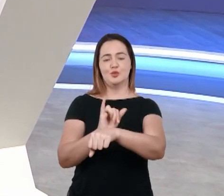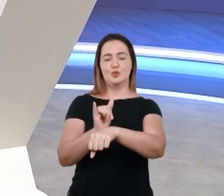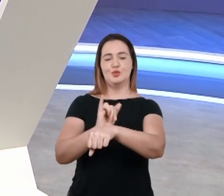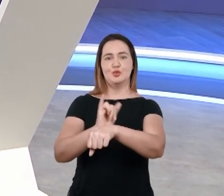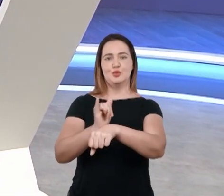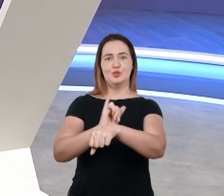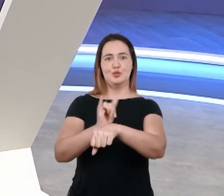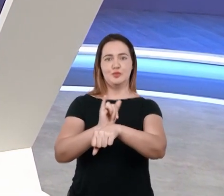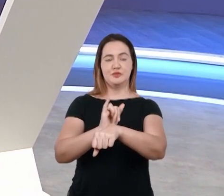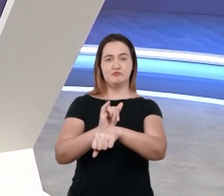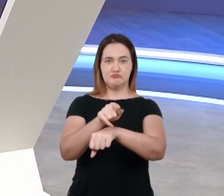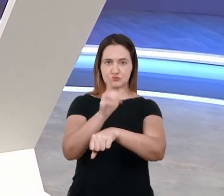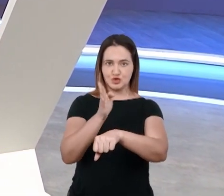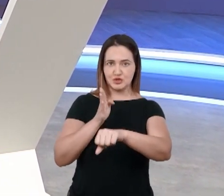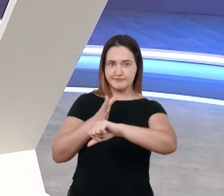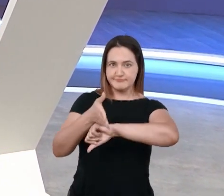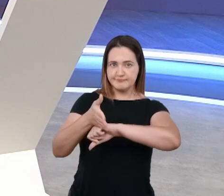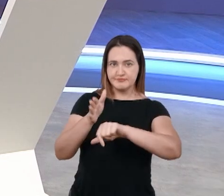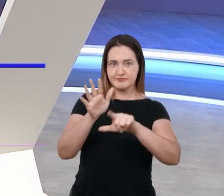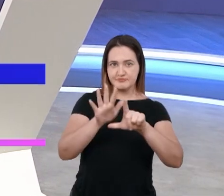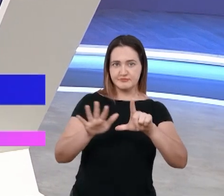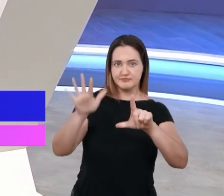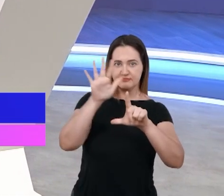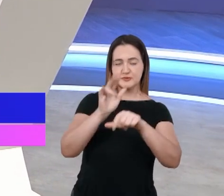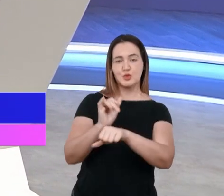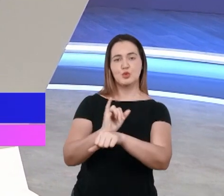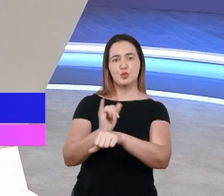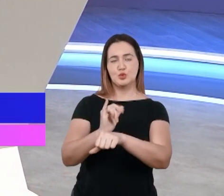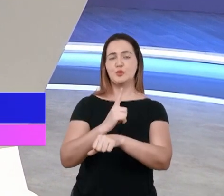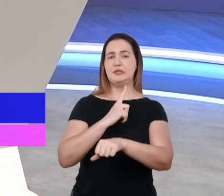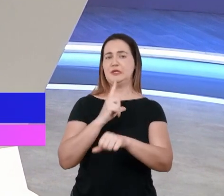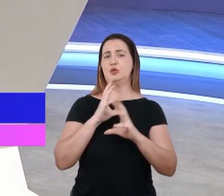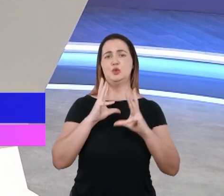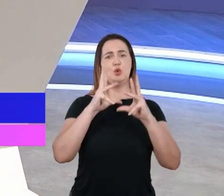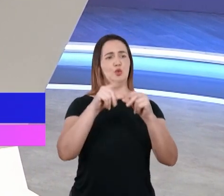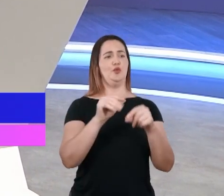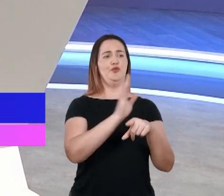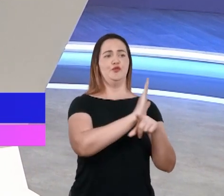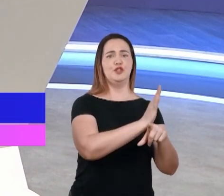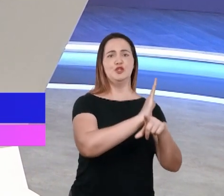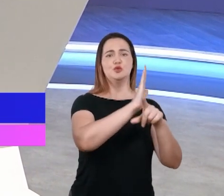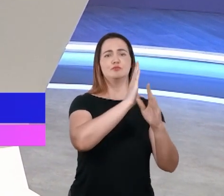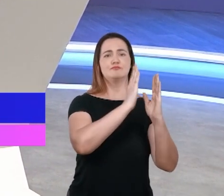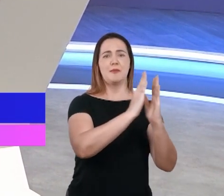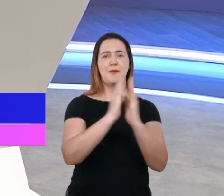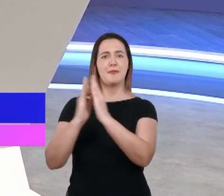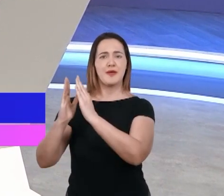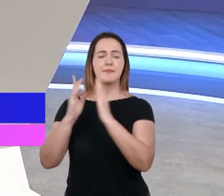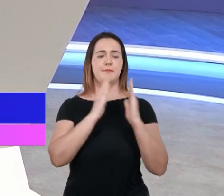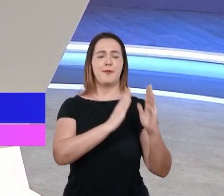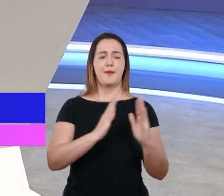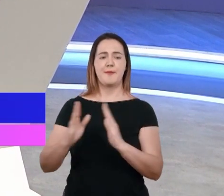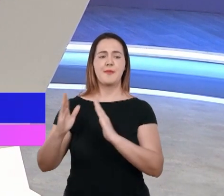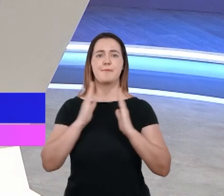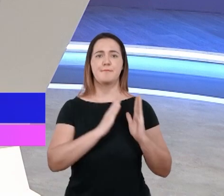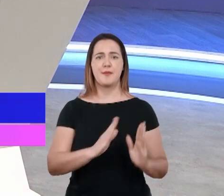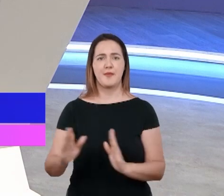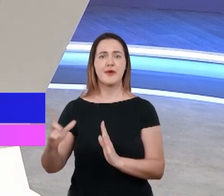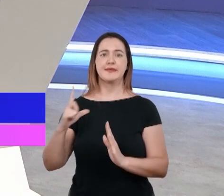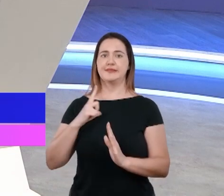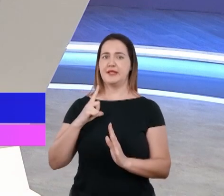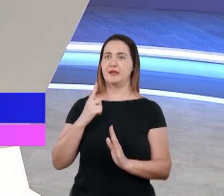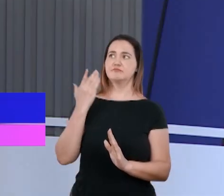se inscrever em nosso canal no YouTube. Nós estamos colocando lá todos os programas A Arena do